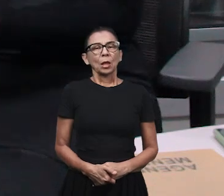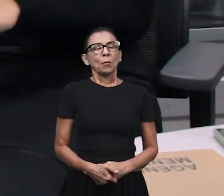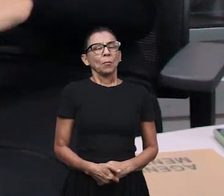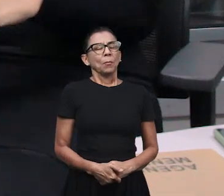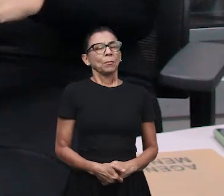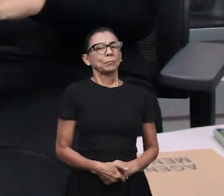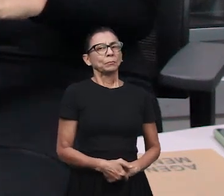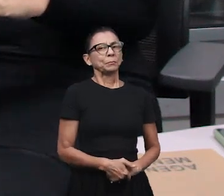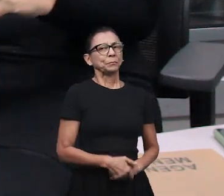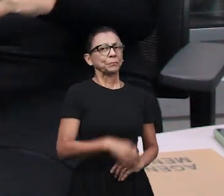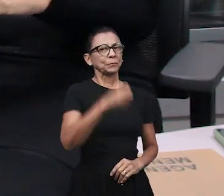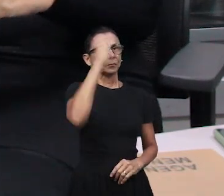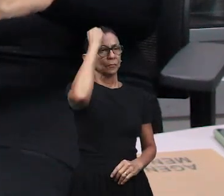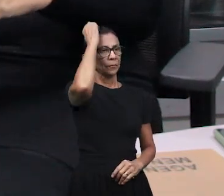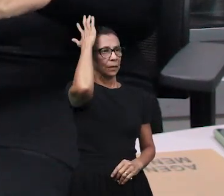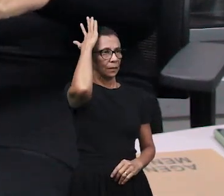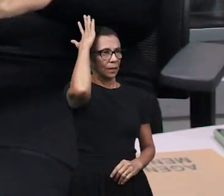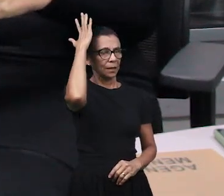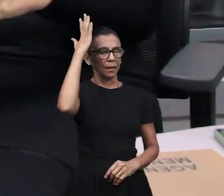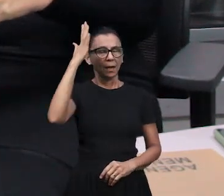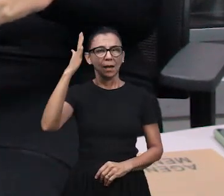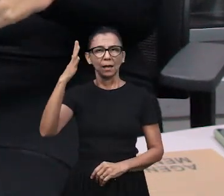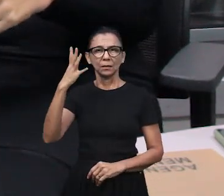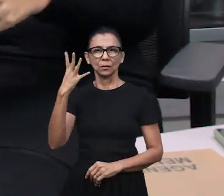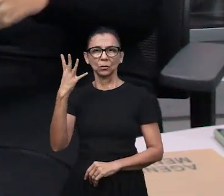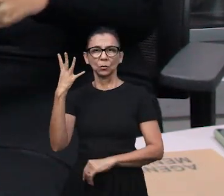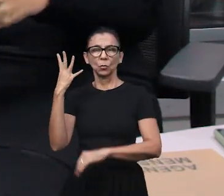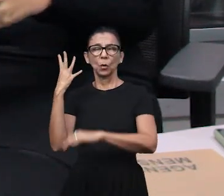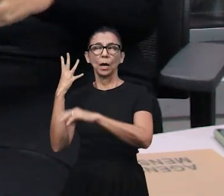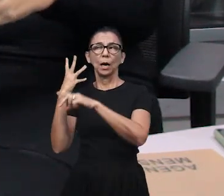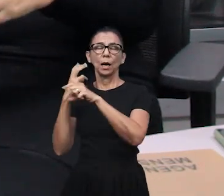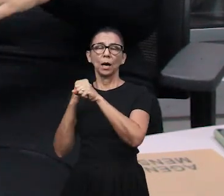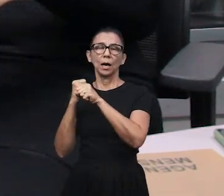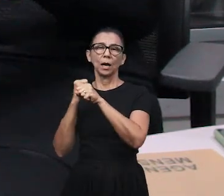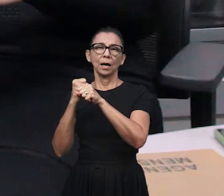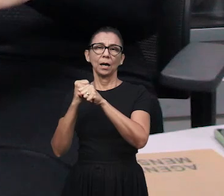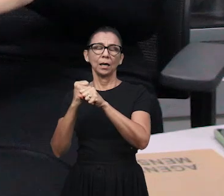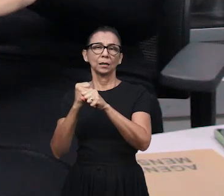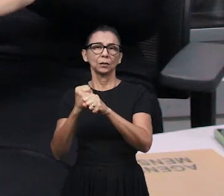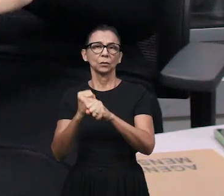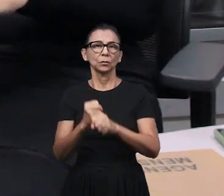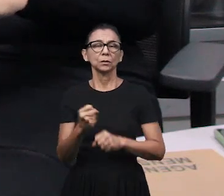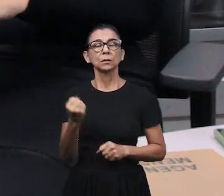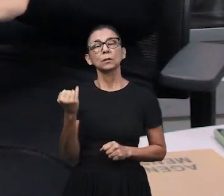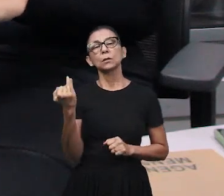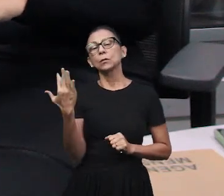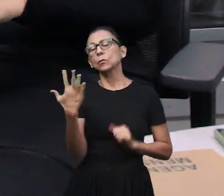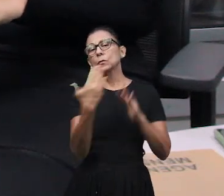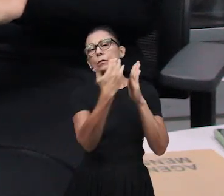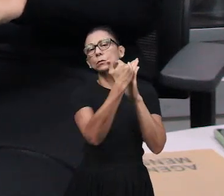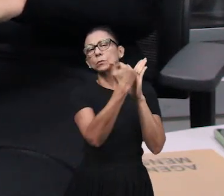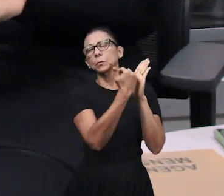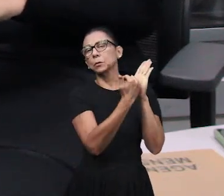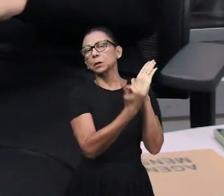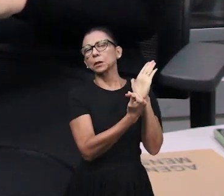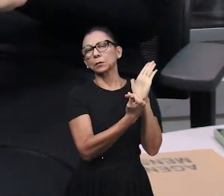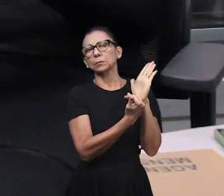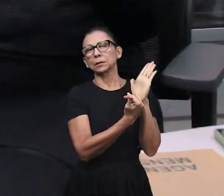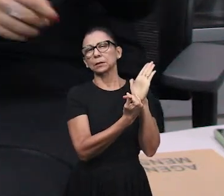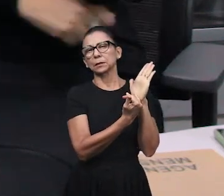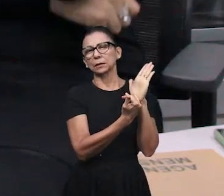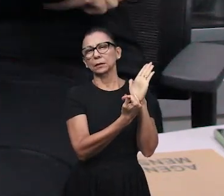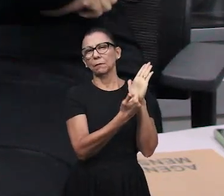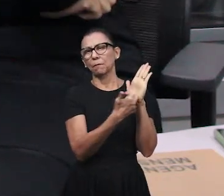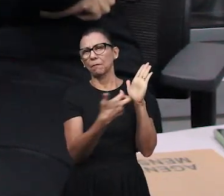4 anos, né, quantos quadros já gravados? Você tem isso na cabeça? Mas passa de o quê? 200 quadros?